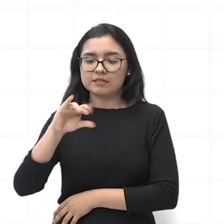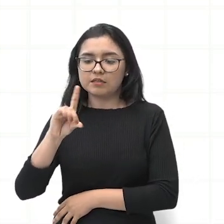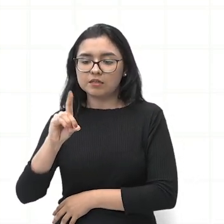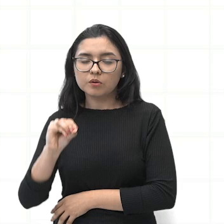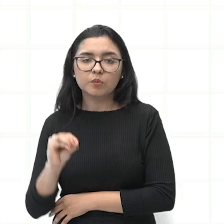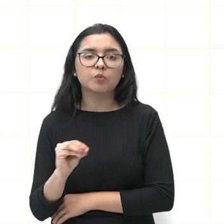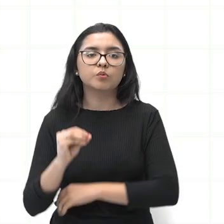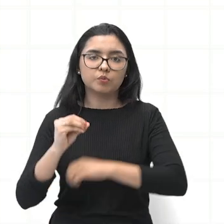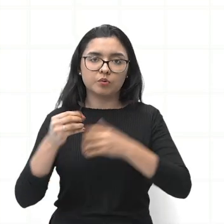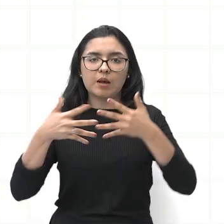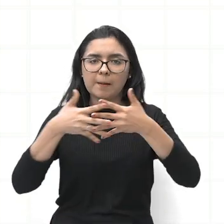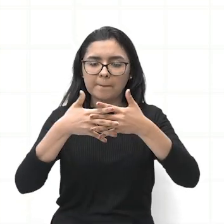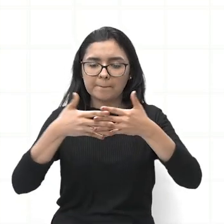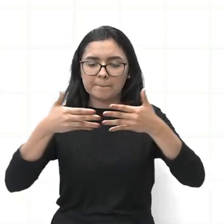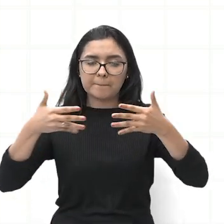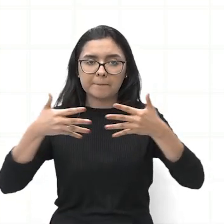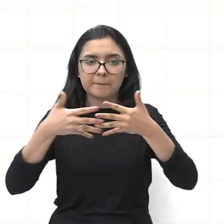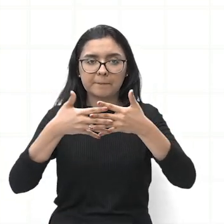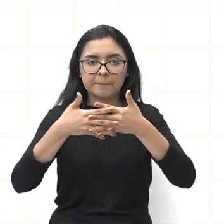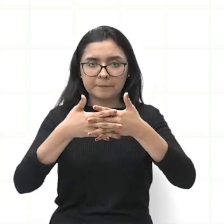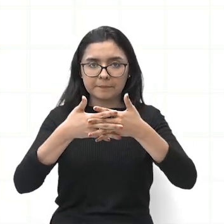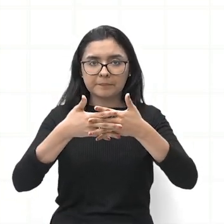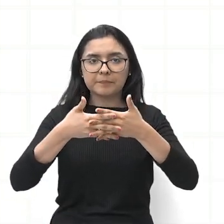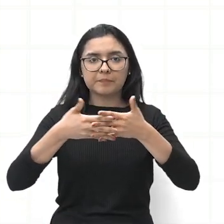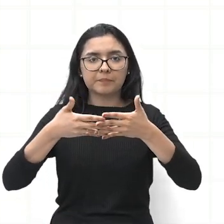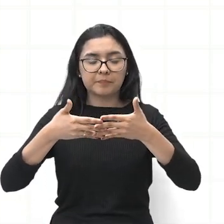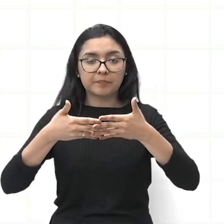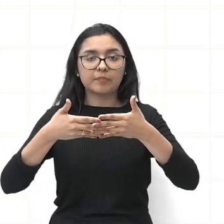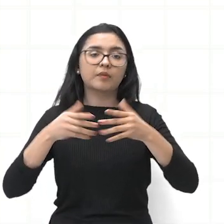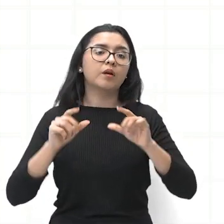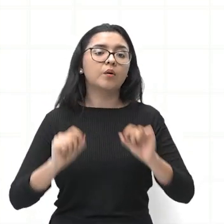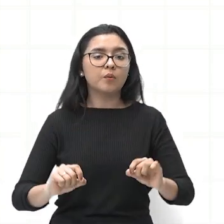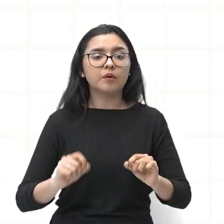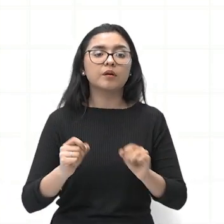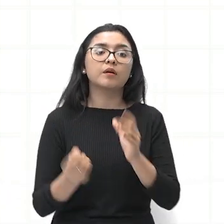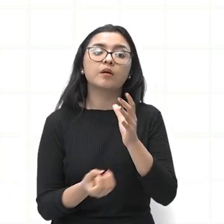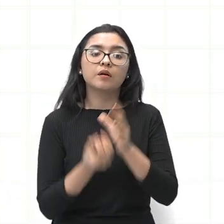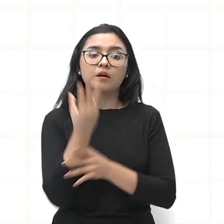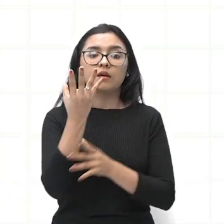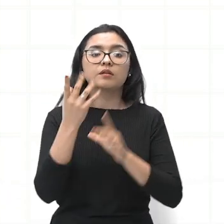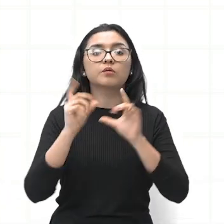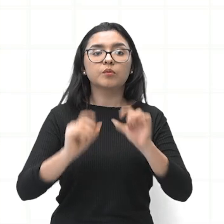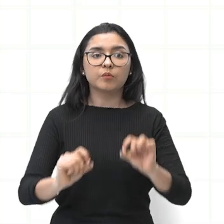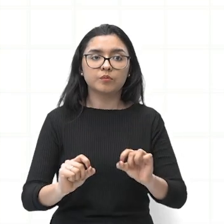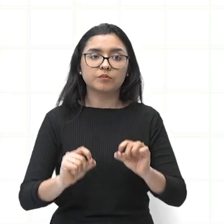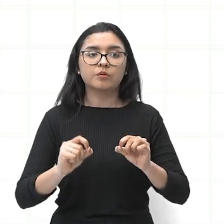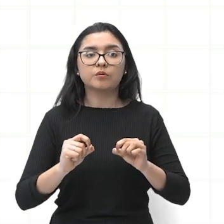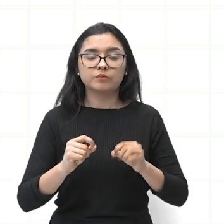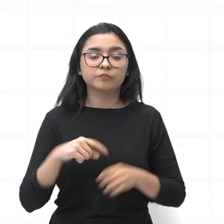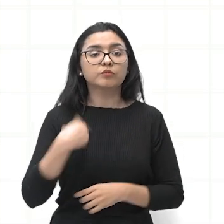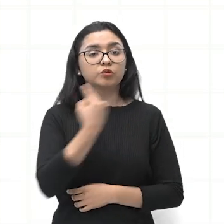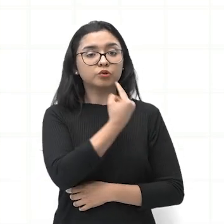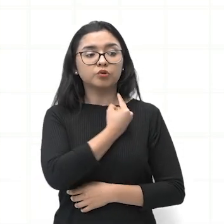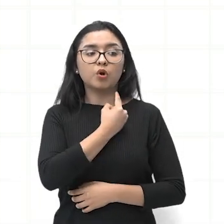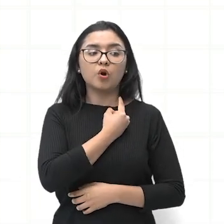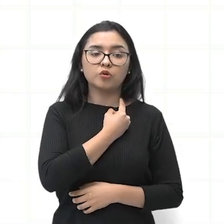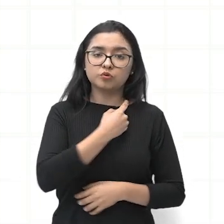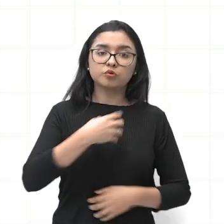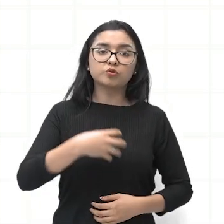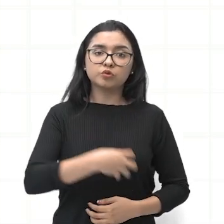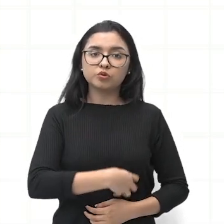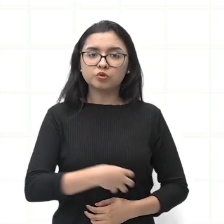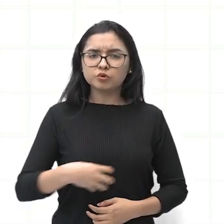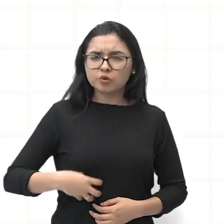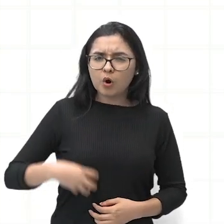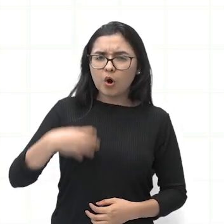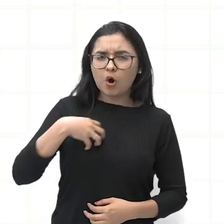esses tecidos irão compor ali a formação do quê? Dos nossos